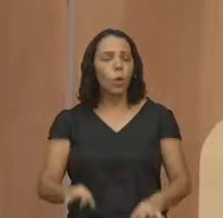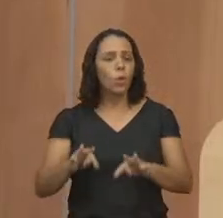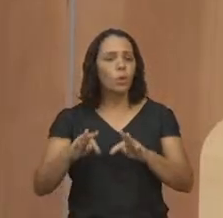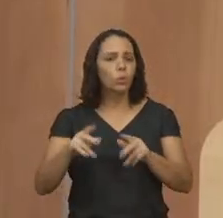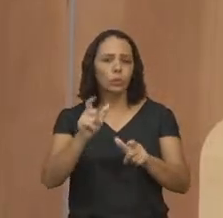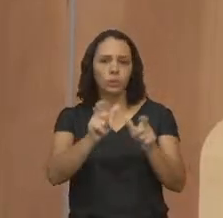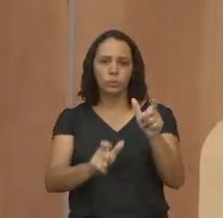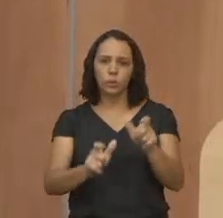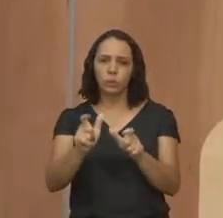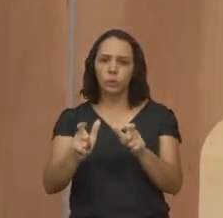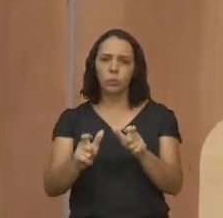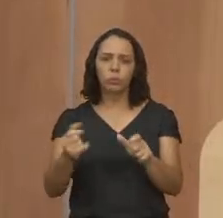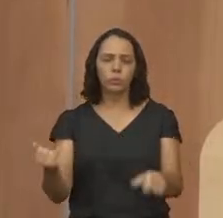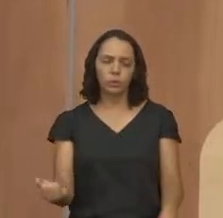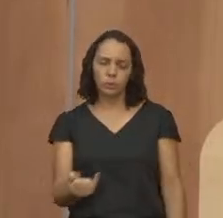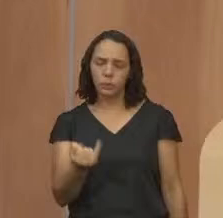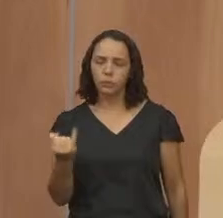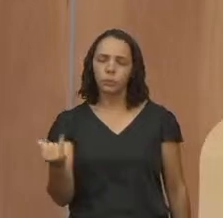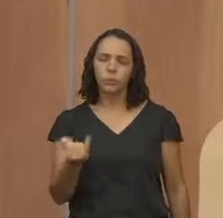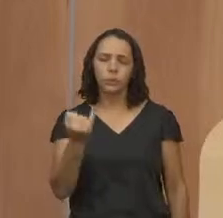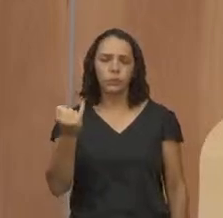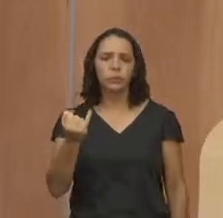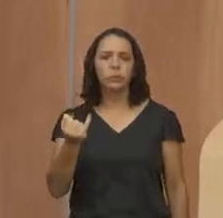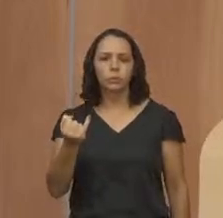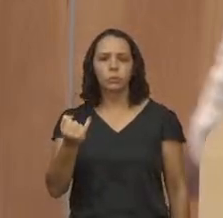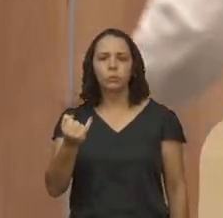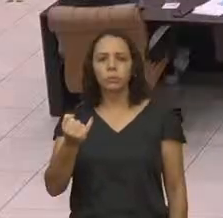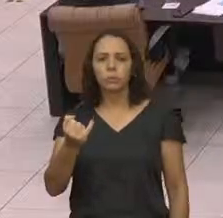importa. Conte com o meu apoio. Obrigado.